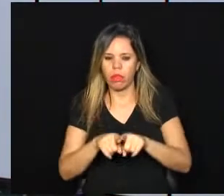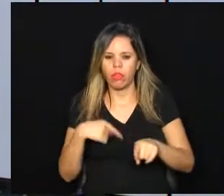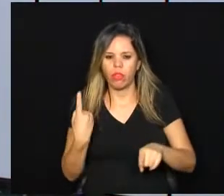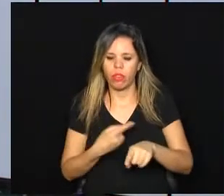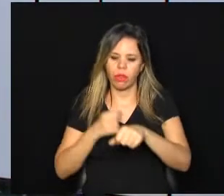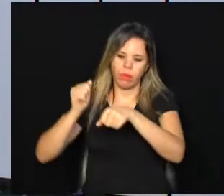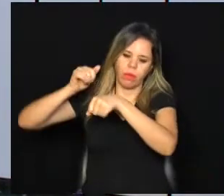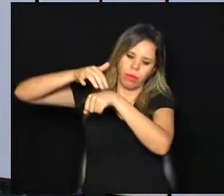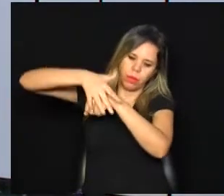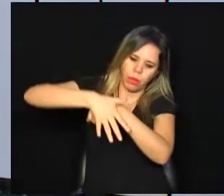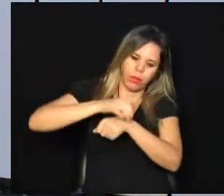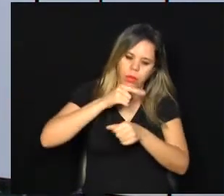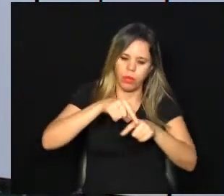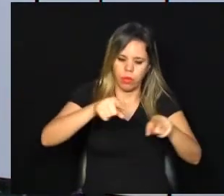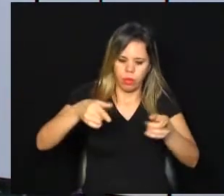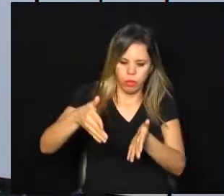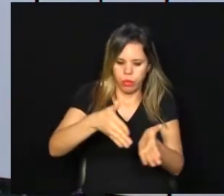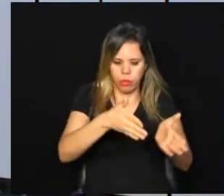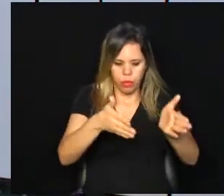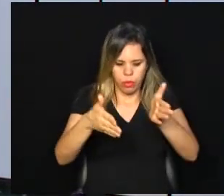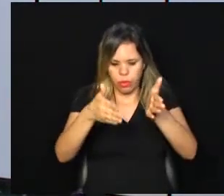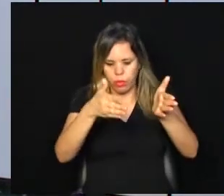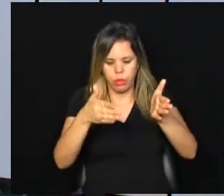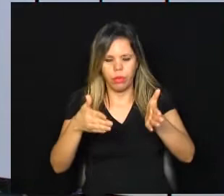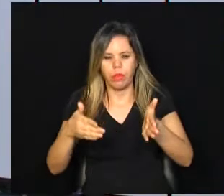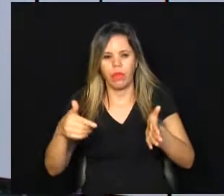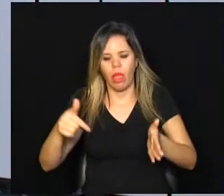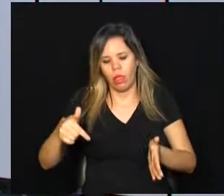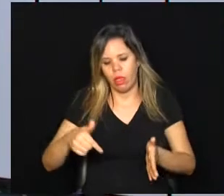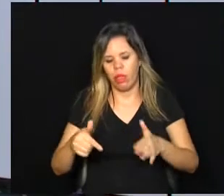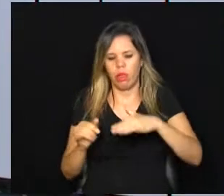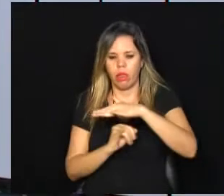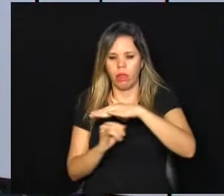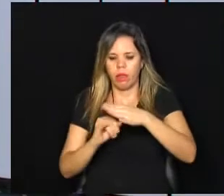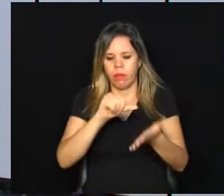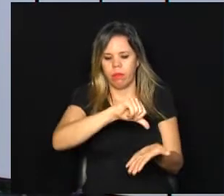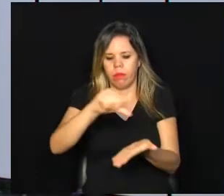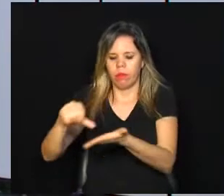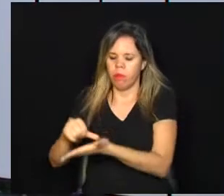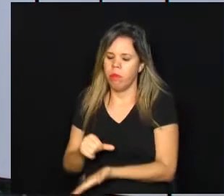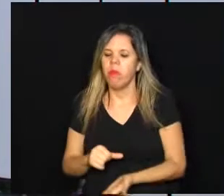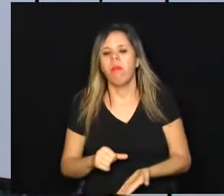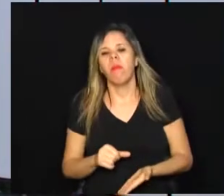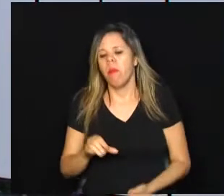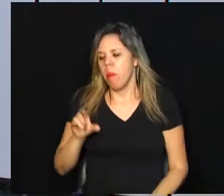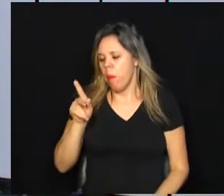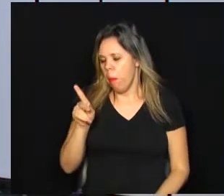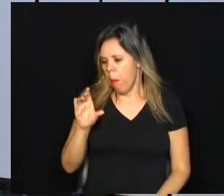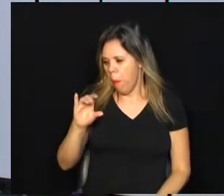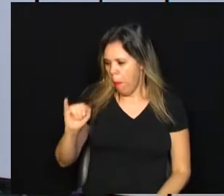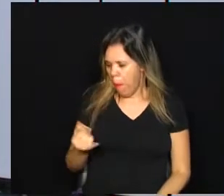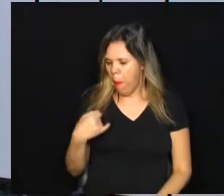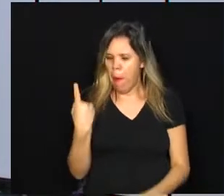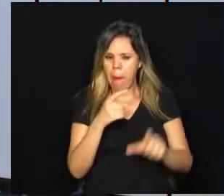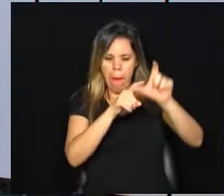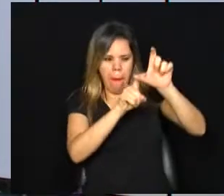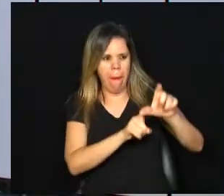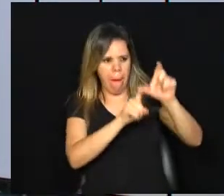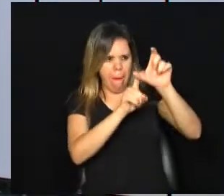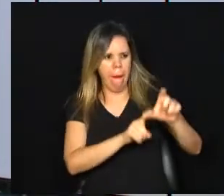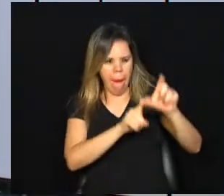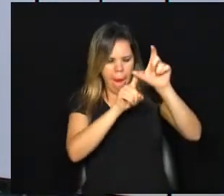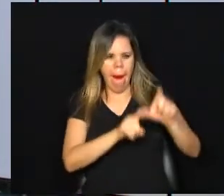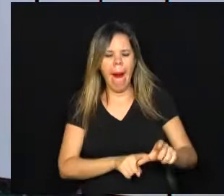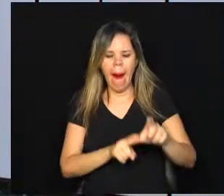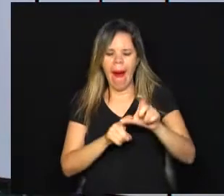represas. Nós aqui da bacia do PCJ, nós somos muito dependentes do sistema Cantareira,